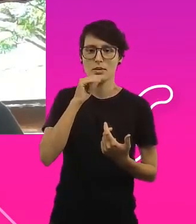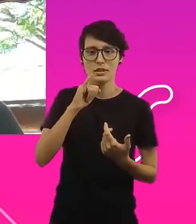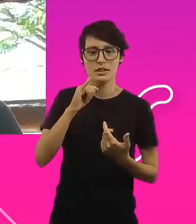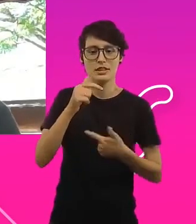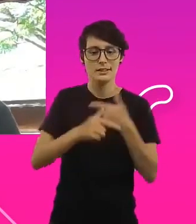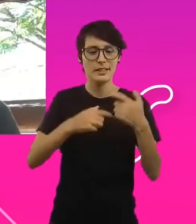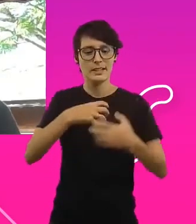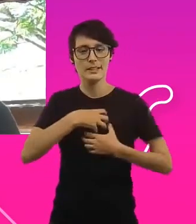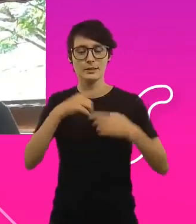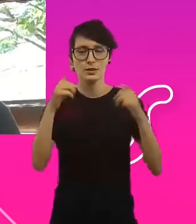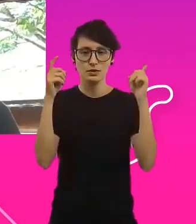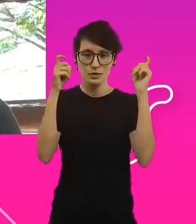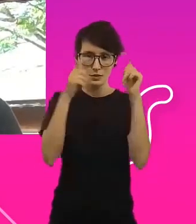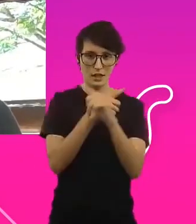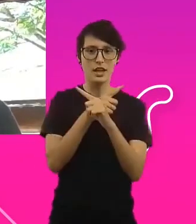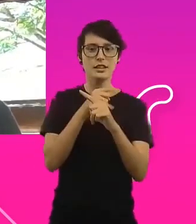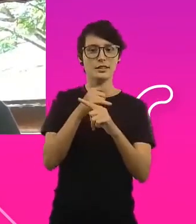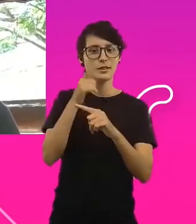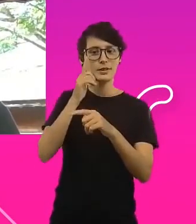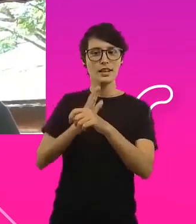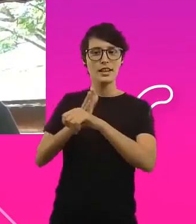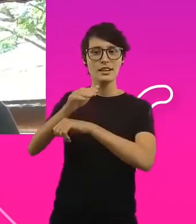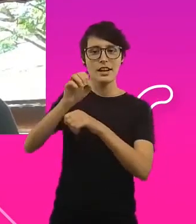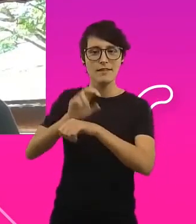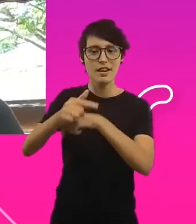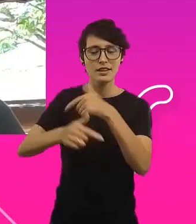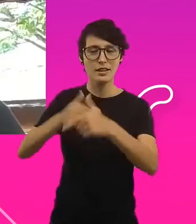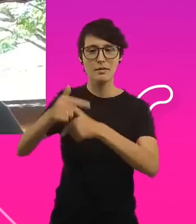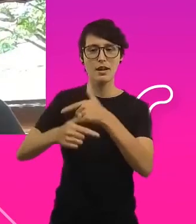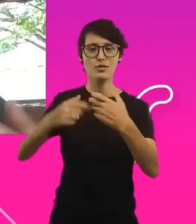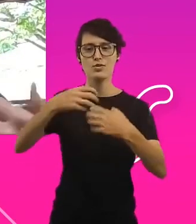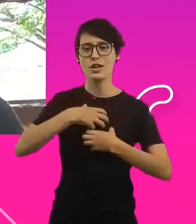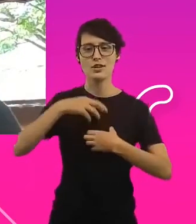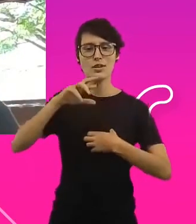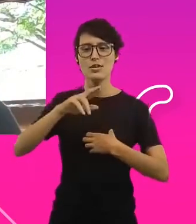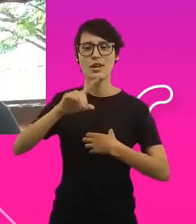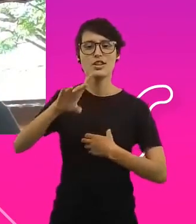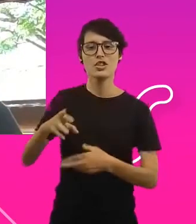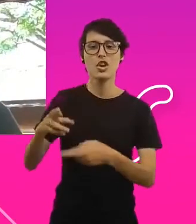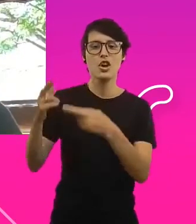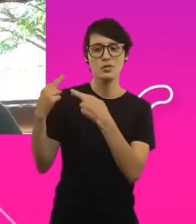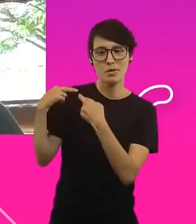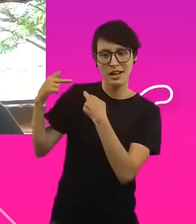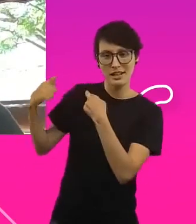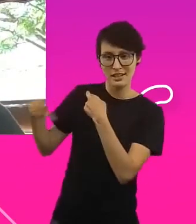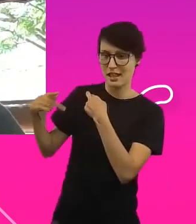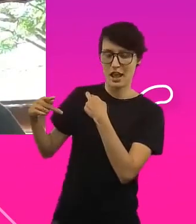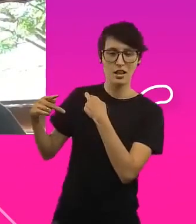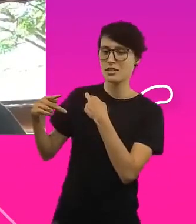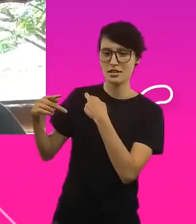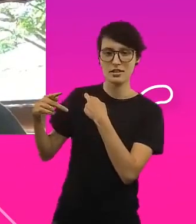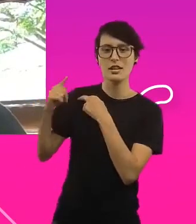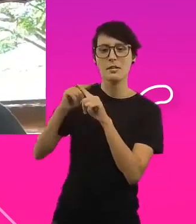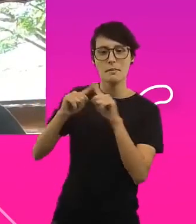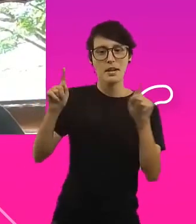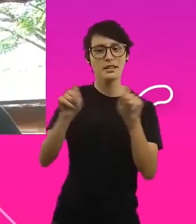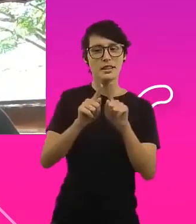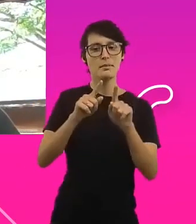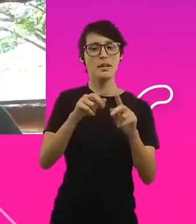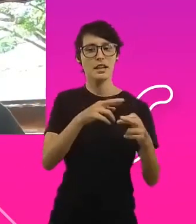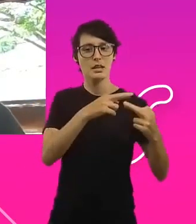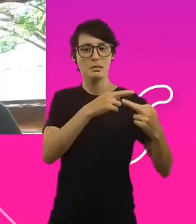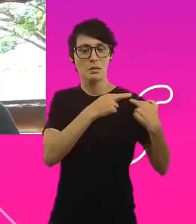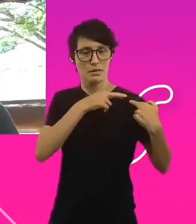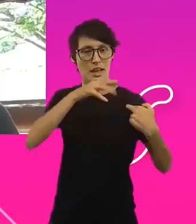se colocarem no mercado de uma maneira que não é só responsabilidade dela se colocar no mercado, mas também responsabilidade do